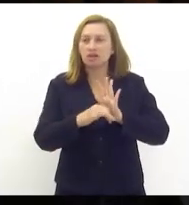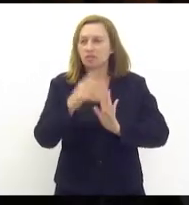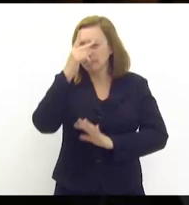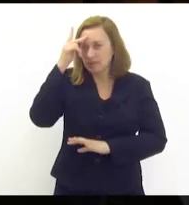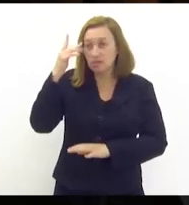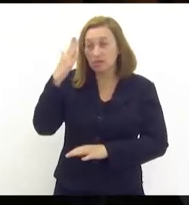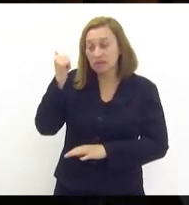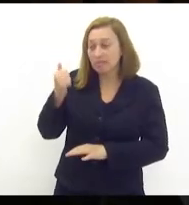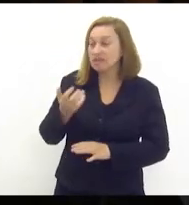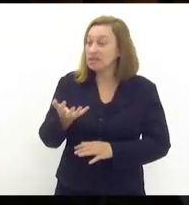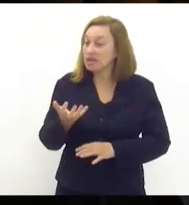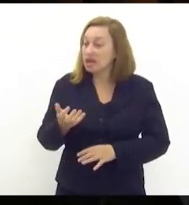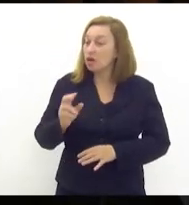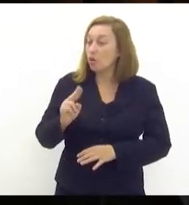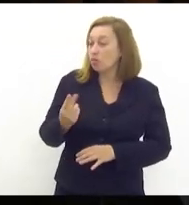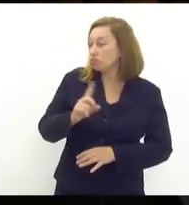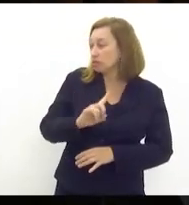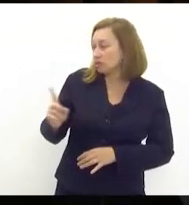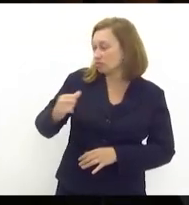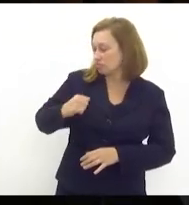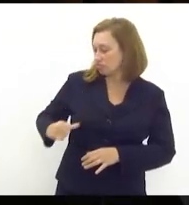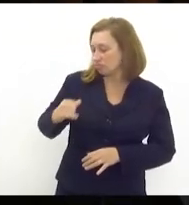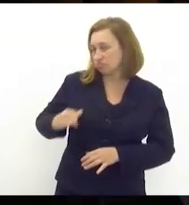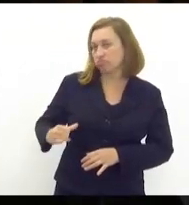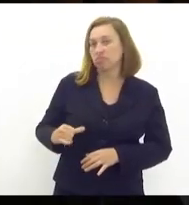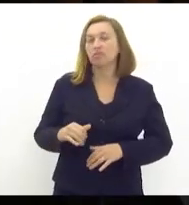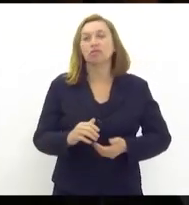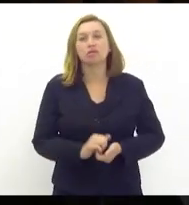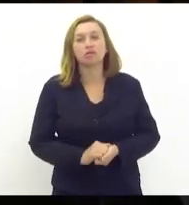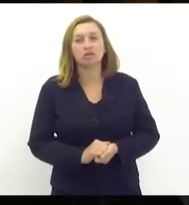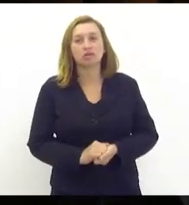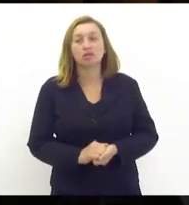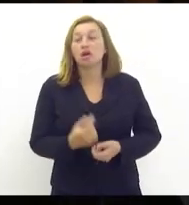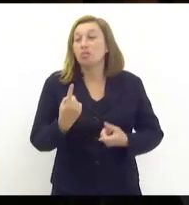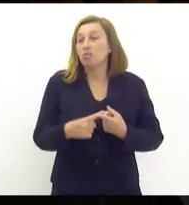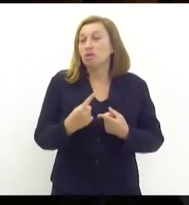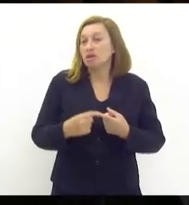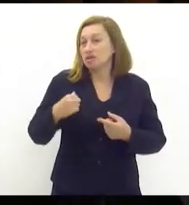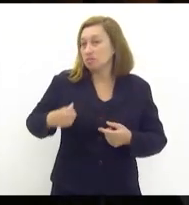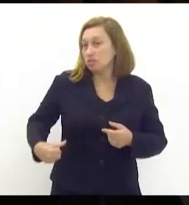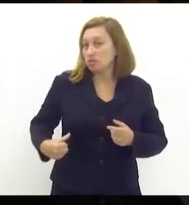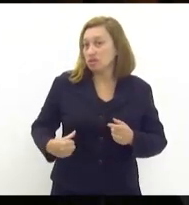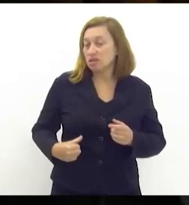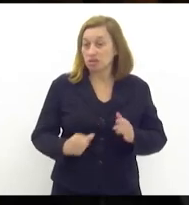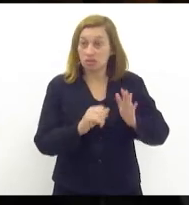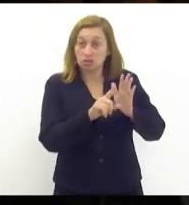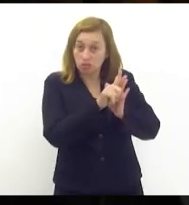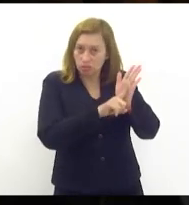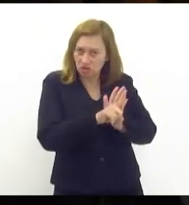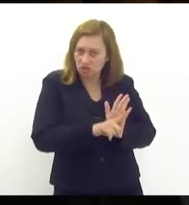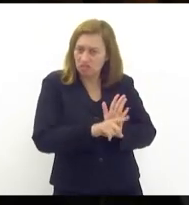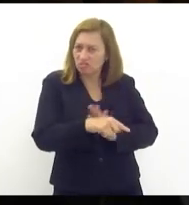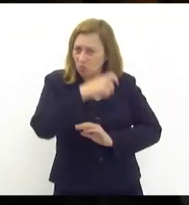se ela vai querer ter aquela Bolsa ou não porque na verdade você ser bolsista de uma pesquisa é trabalho eu fui